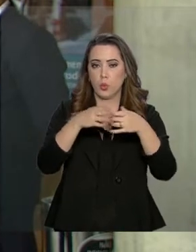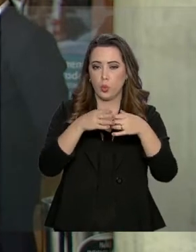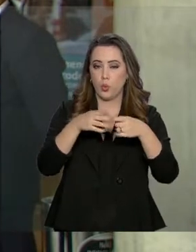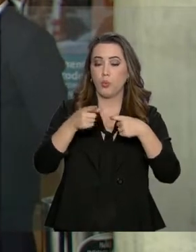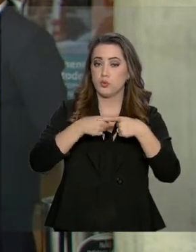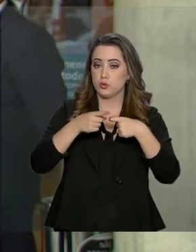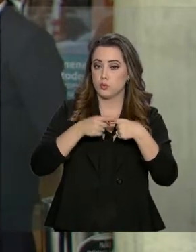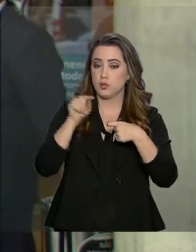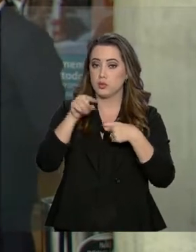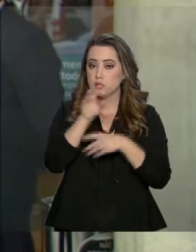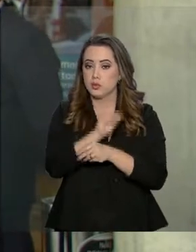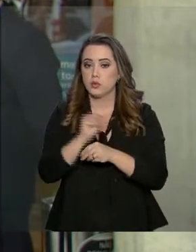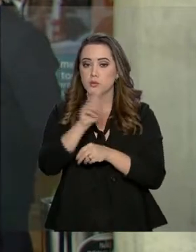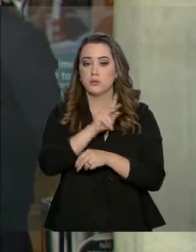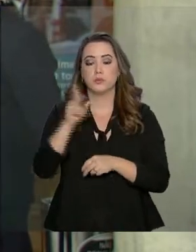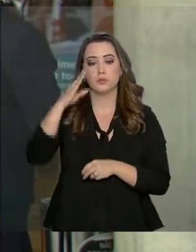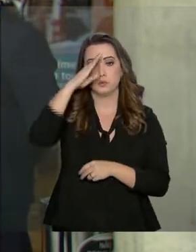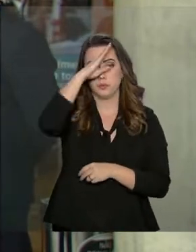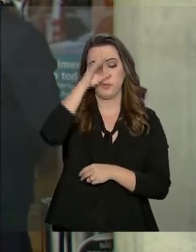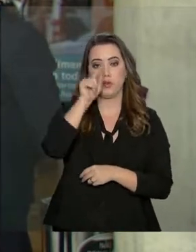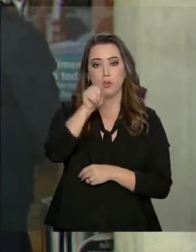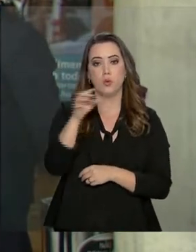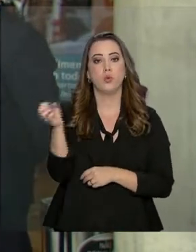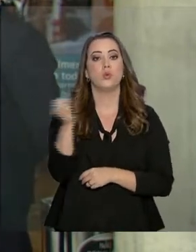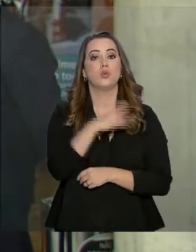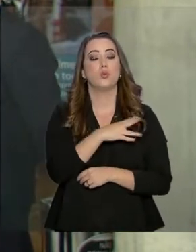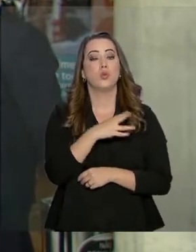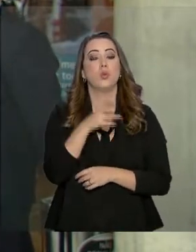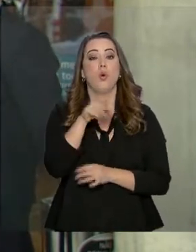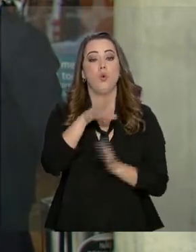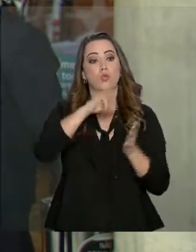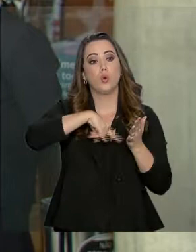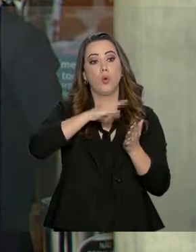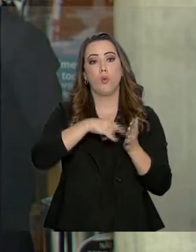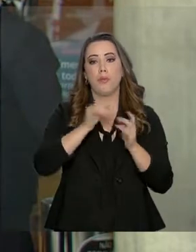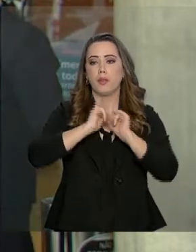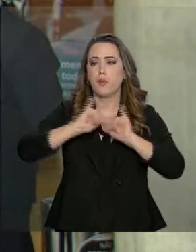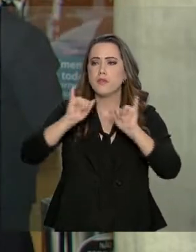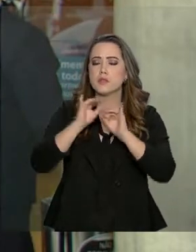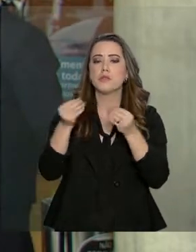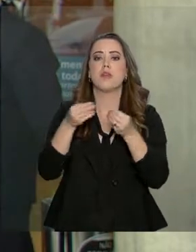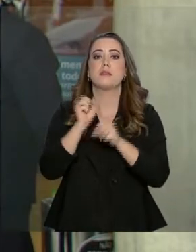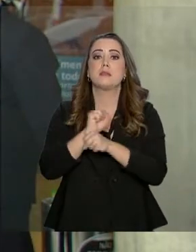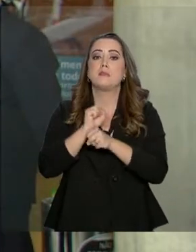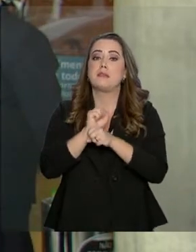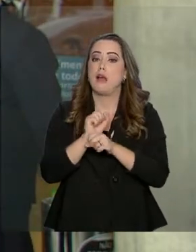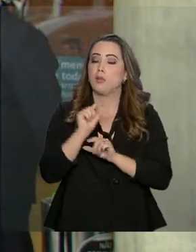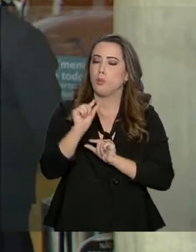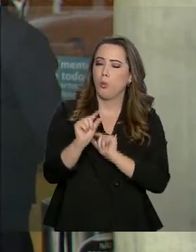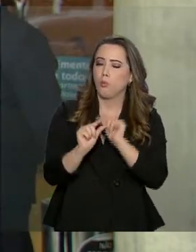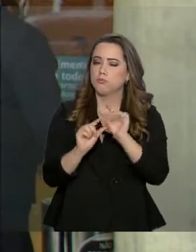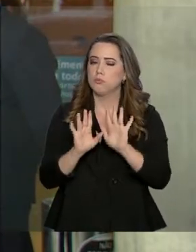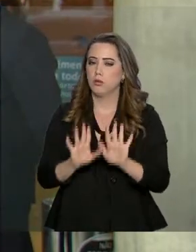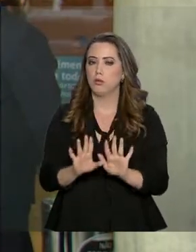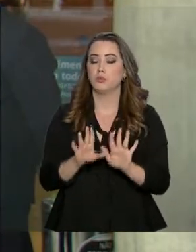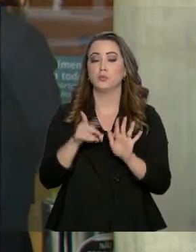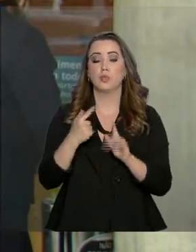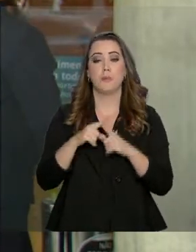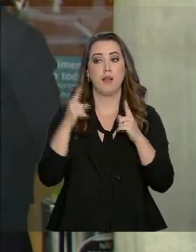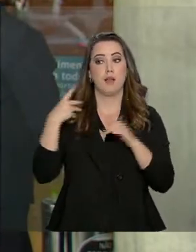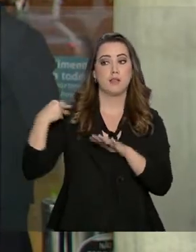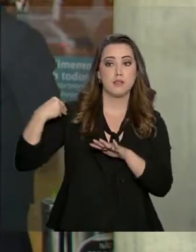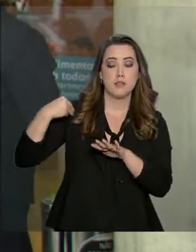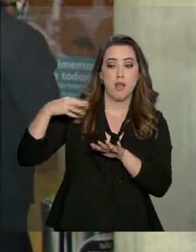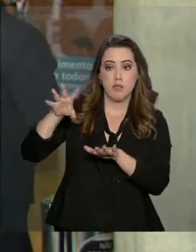do presidente da República. Um novo boletim é esperado para qualquer momento, mas a gente tem algumas informações que vêm da presidência